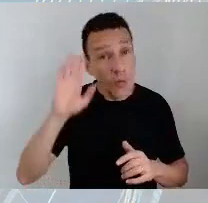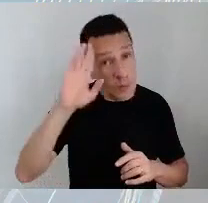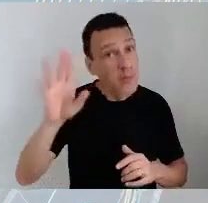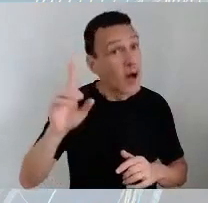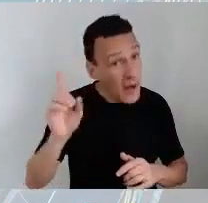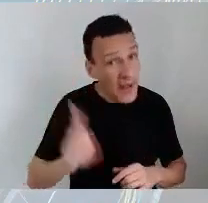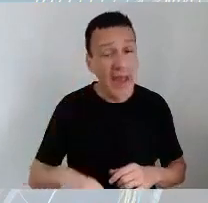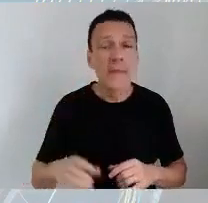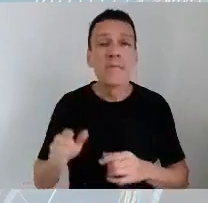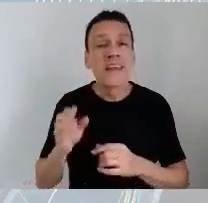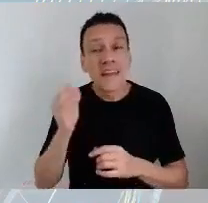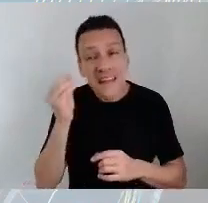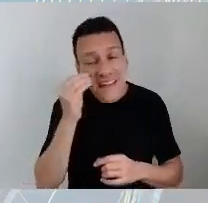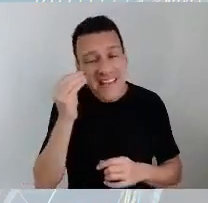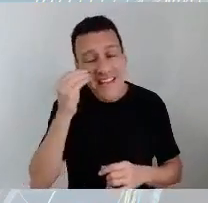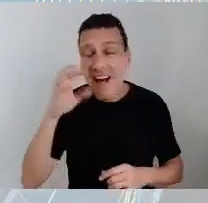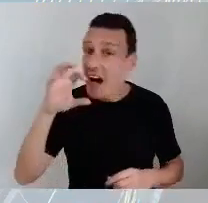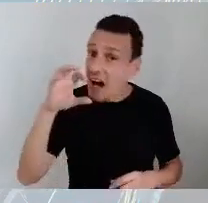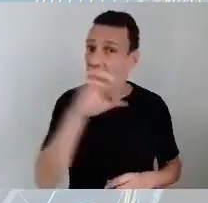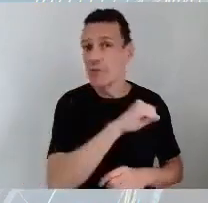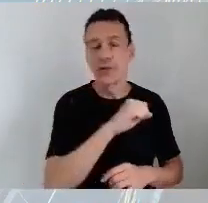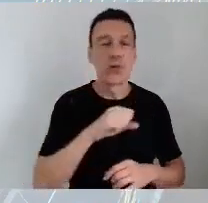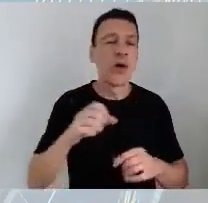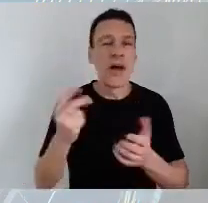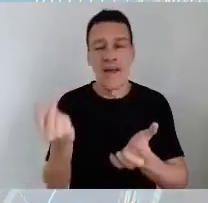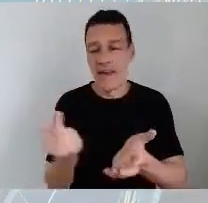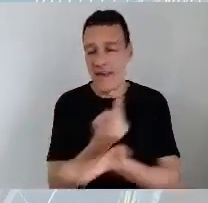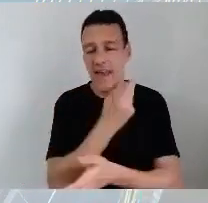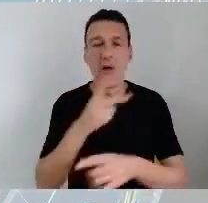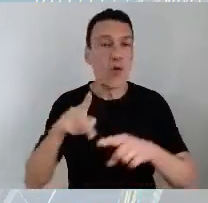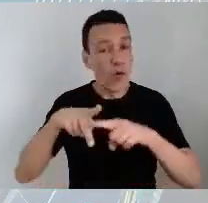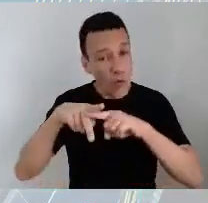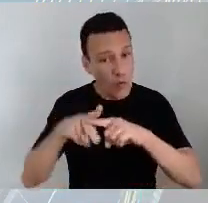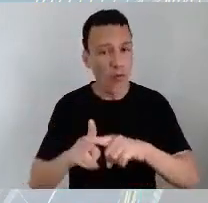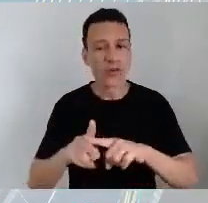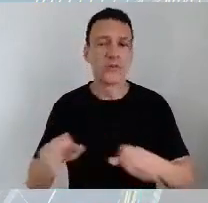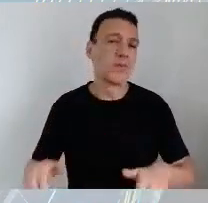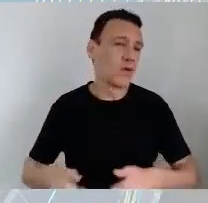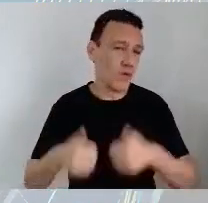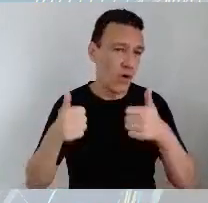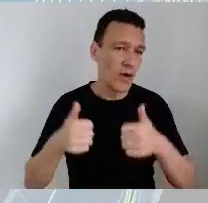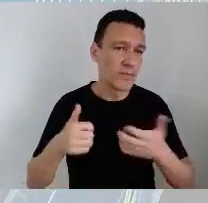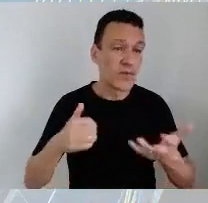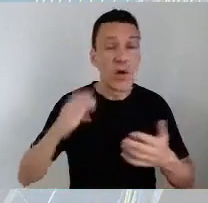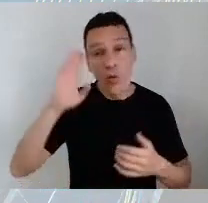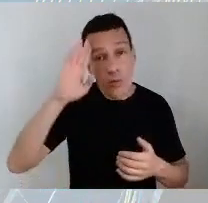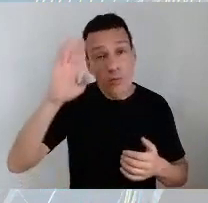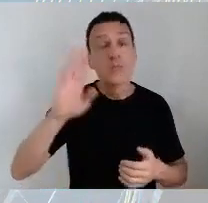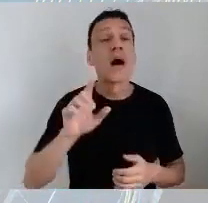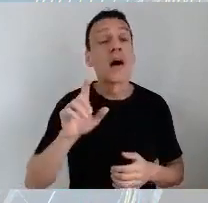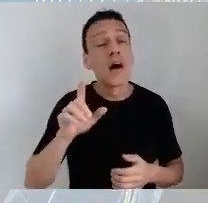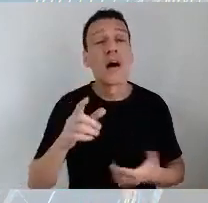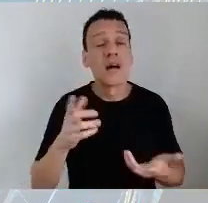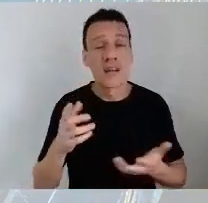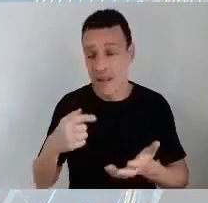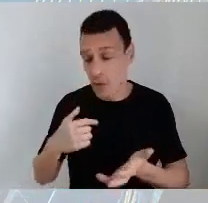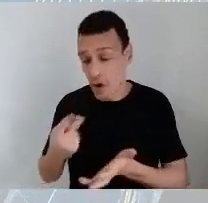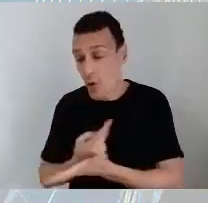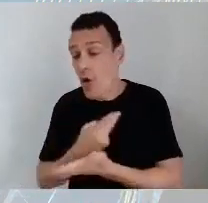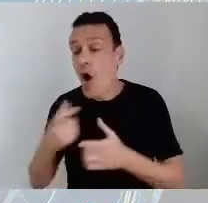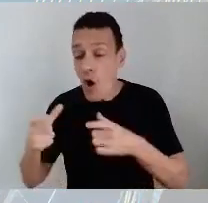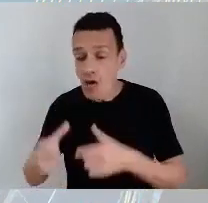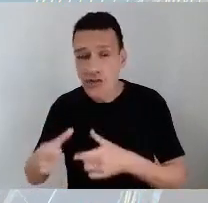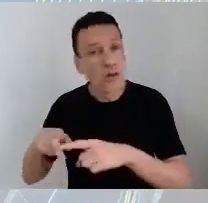erro. Porque o importante realmente é entender onde a gente está errando para poder acertar depois. E